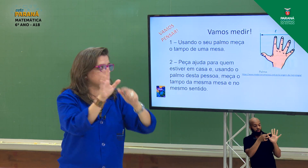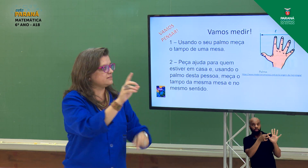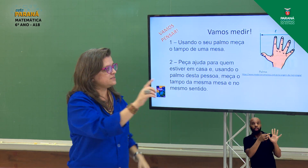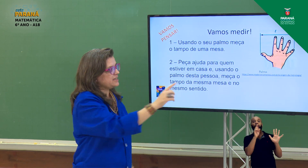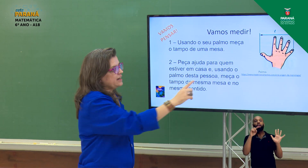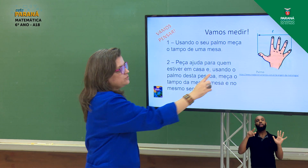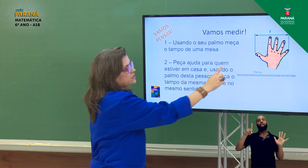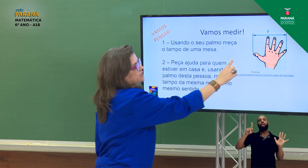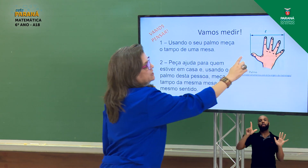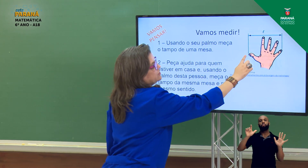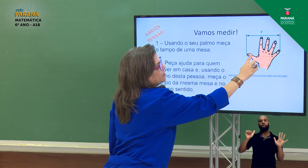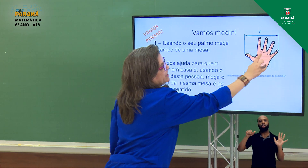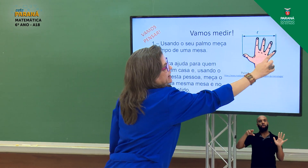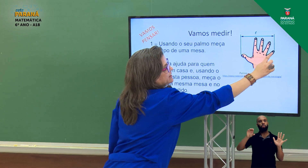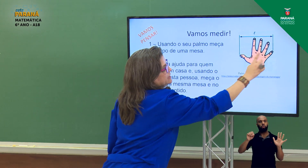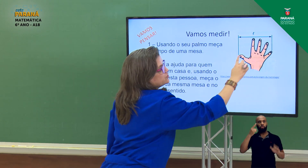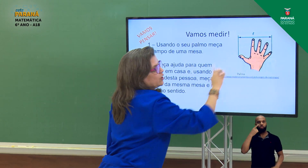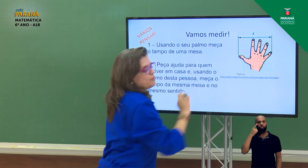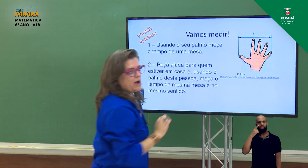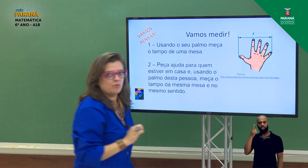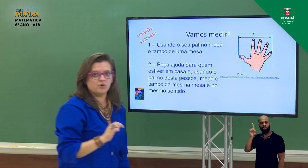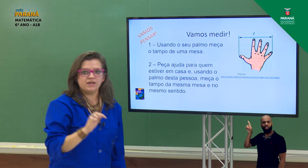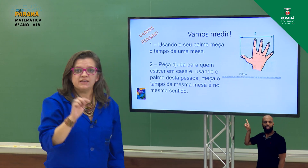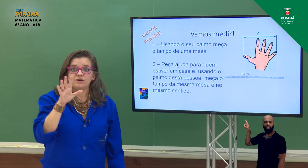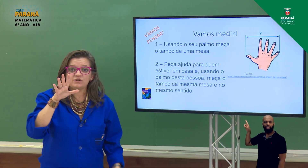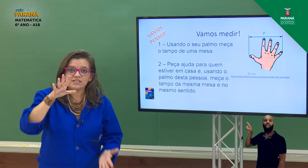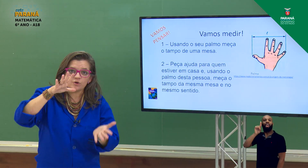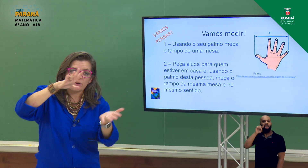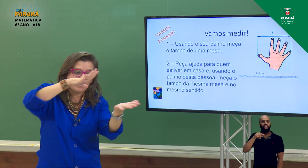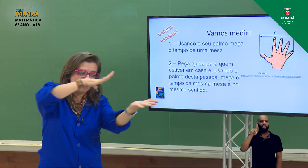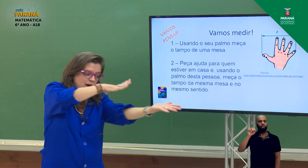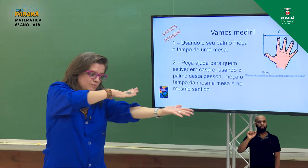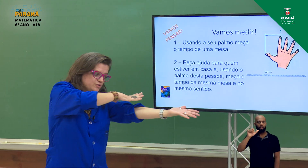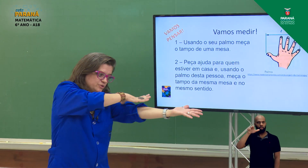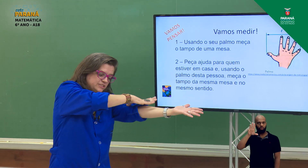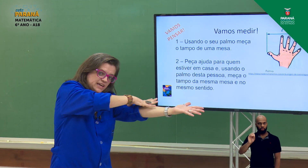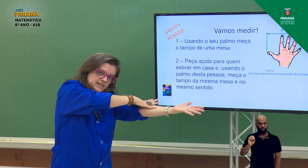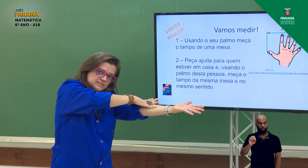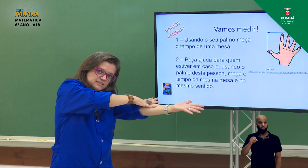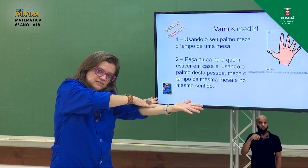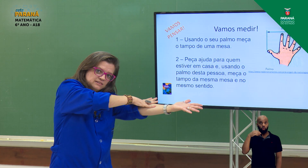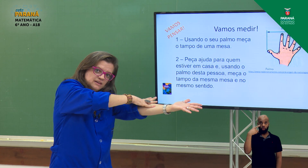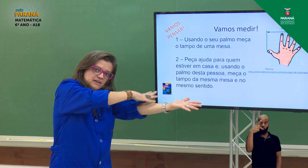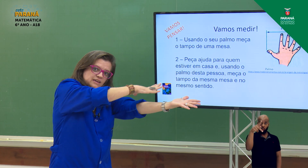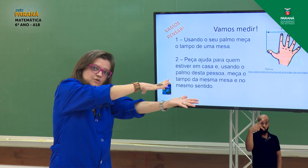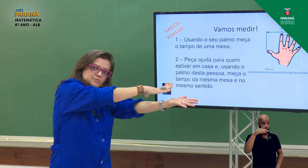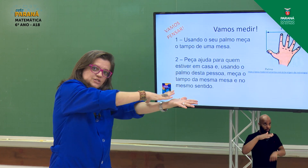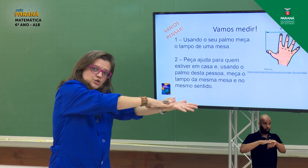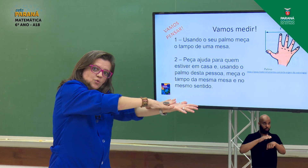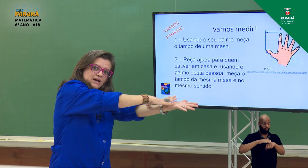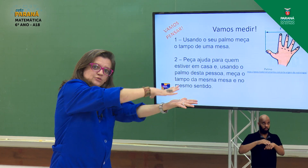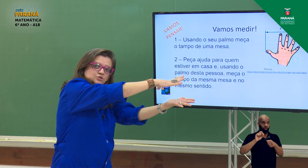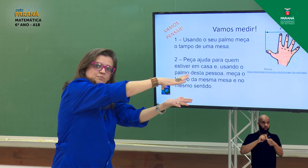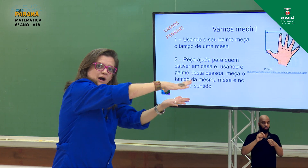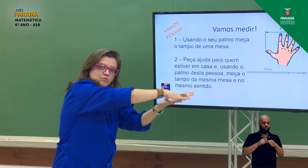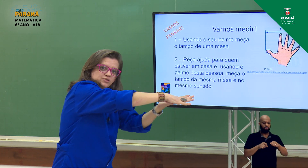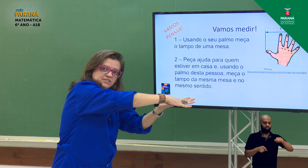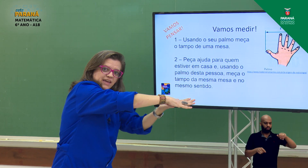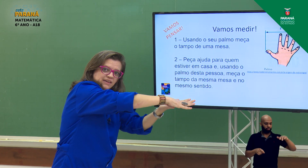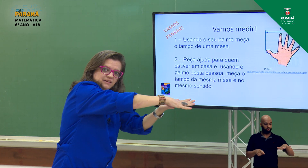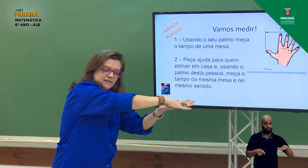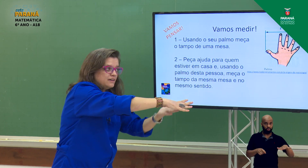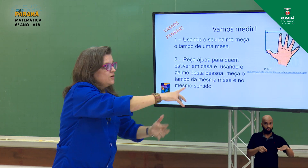horizontal? O que é ser horizontal? Ai, professor, eu sei que de pé é uma coisa, deitado é outra coisa.